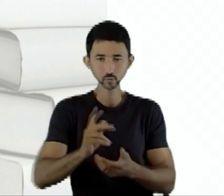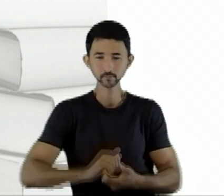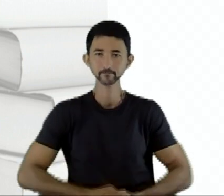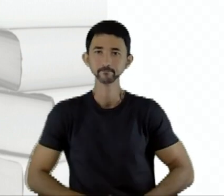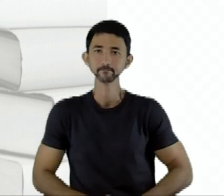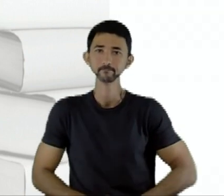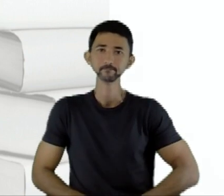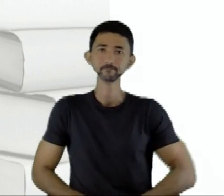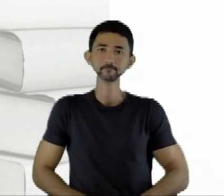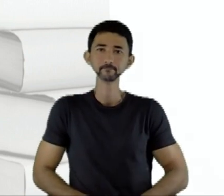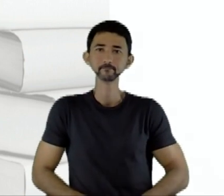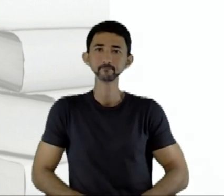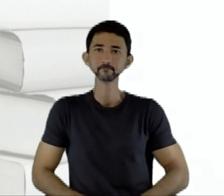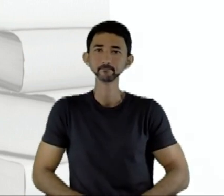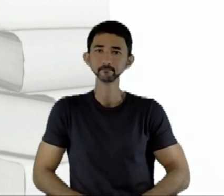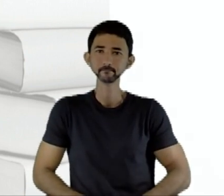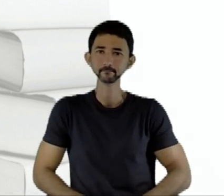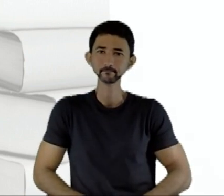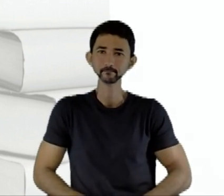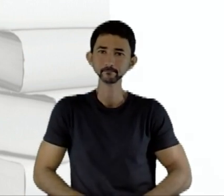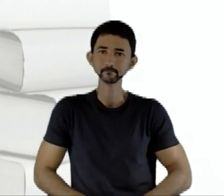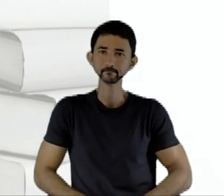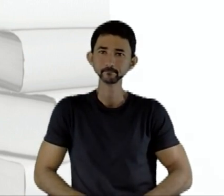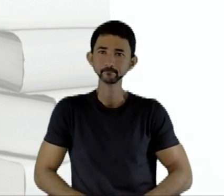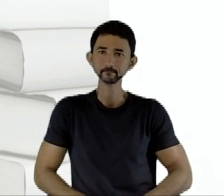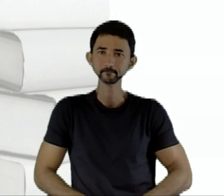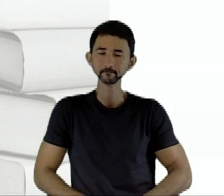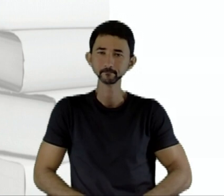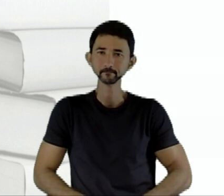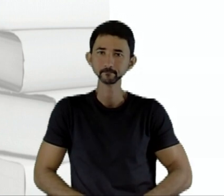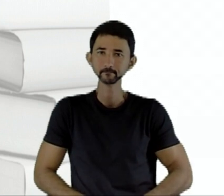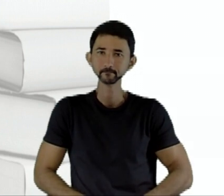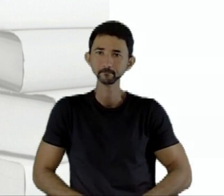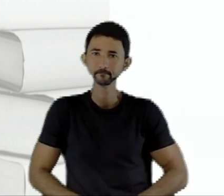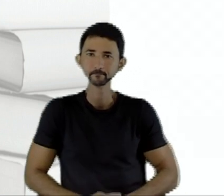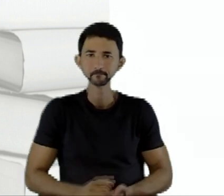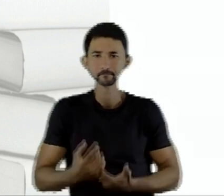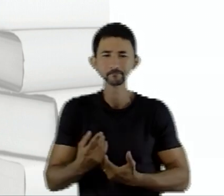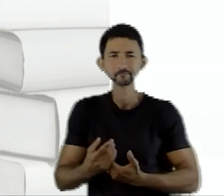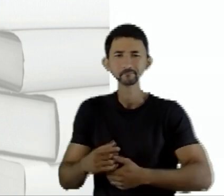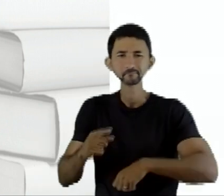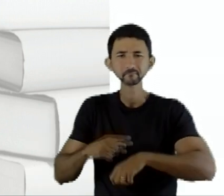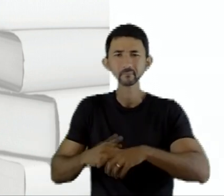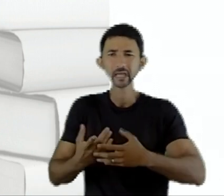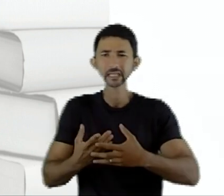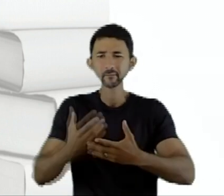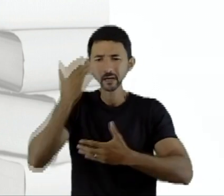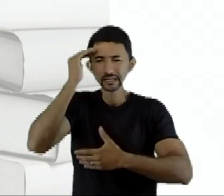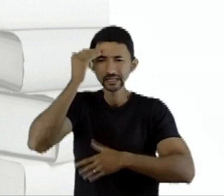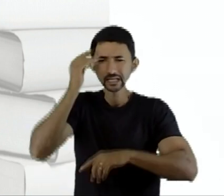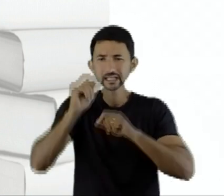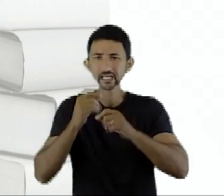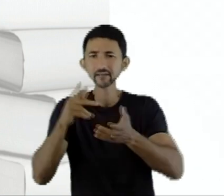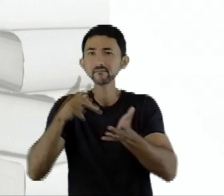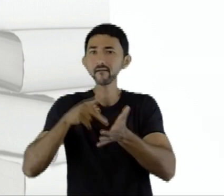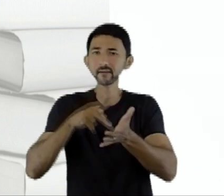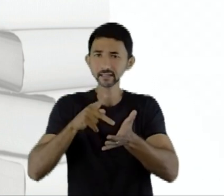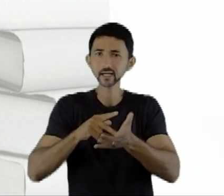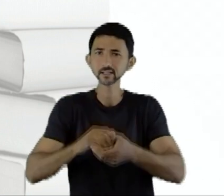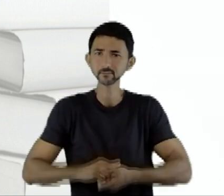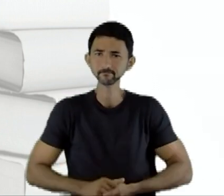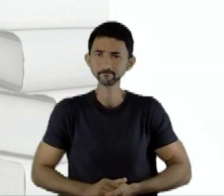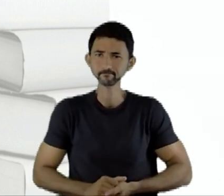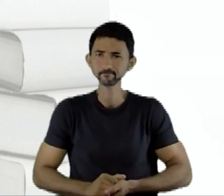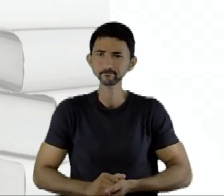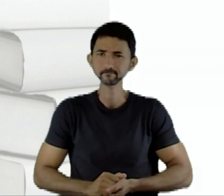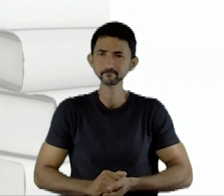leitura para um outro pedaço desse texto. Diz assim, ó: levamos muito tempo para entender essa verdade.